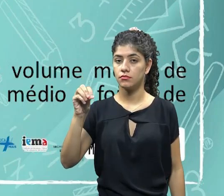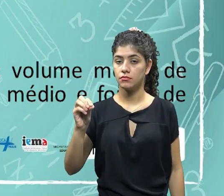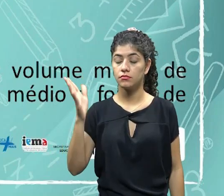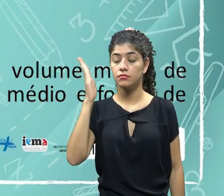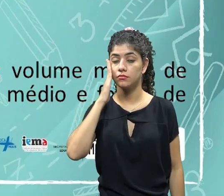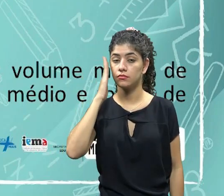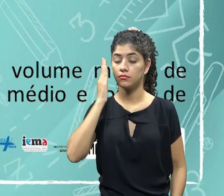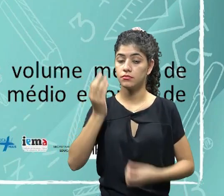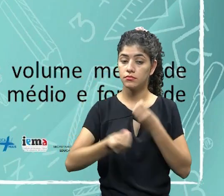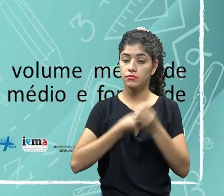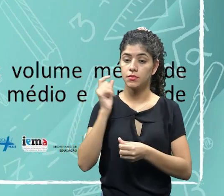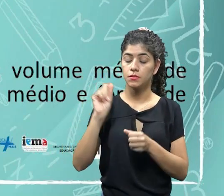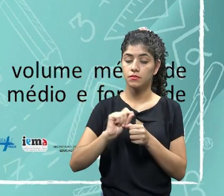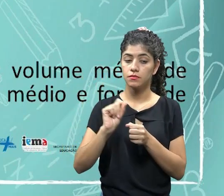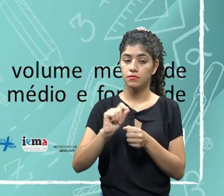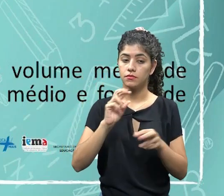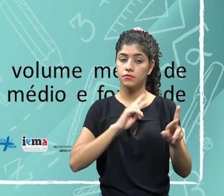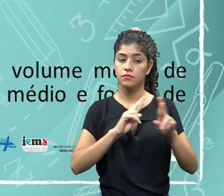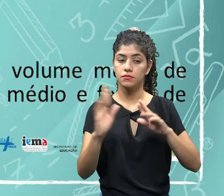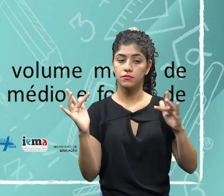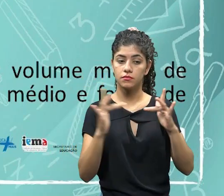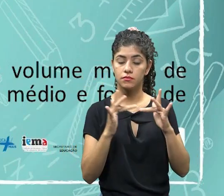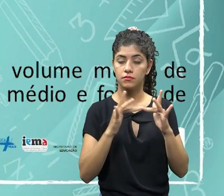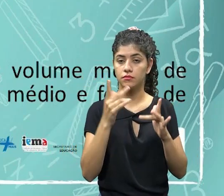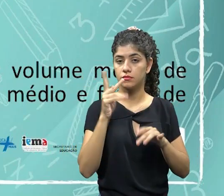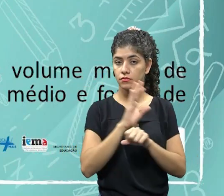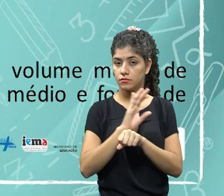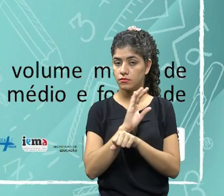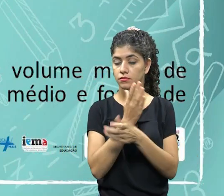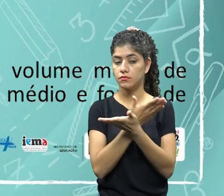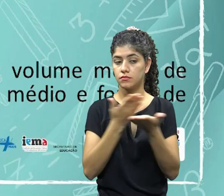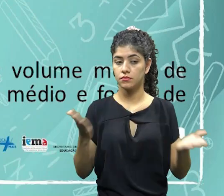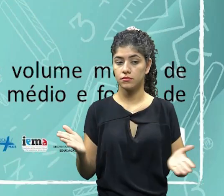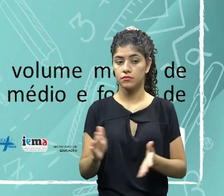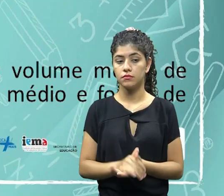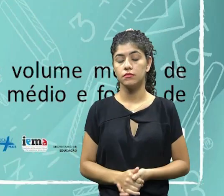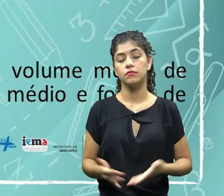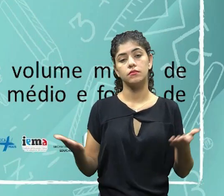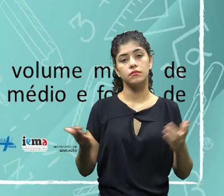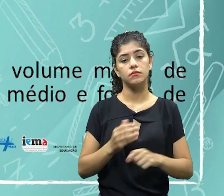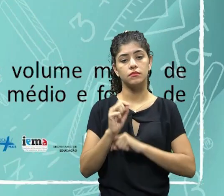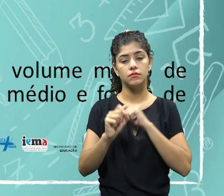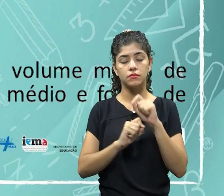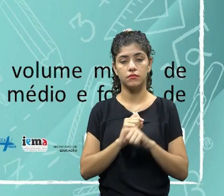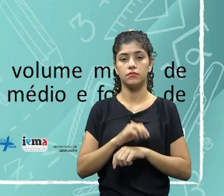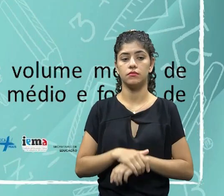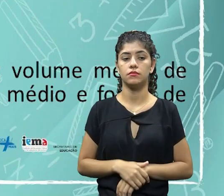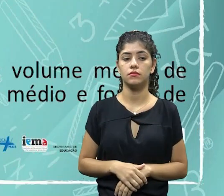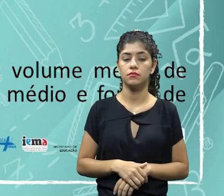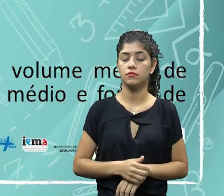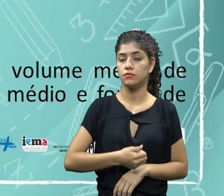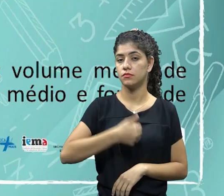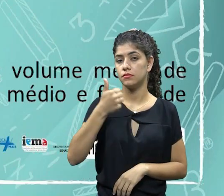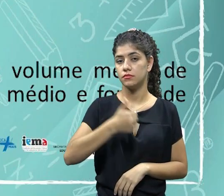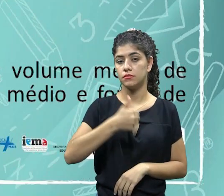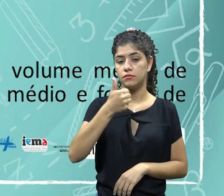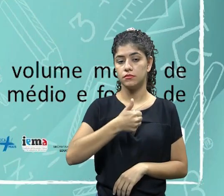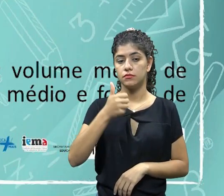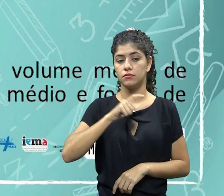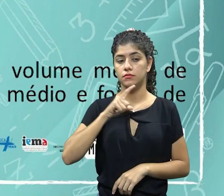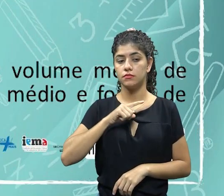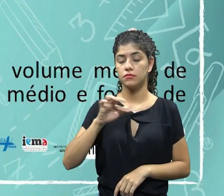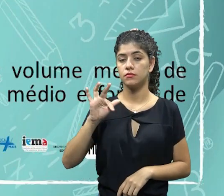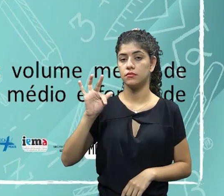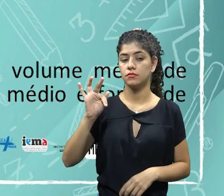ligado diretamente ao curso de vocês, que é Comércio. Então, o gestor financeiro e o mercado. Primeiro, ele tá relacionado a três coisas: